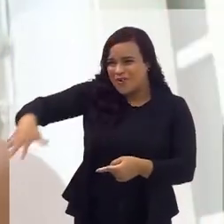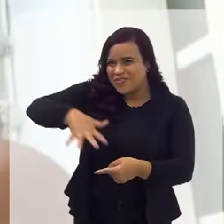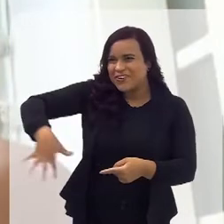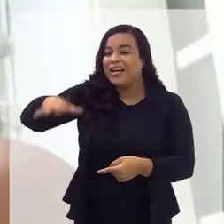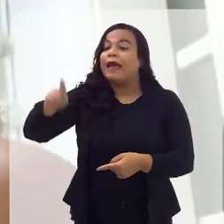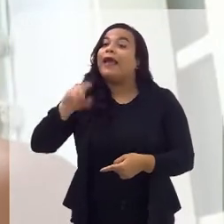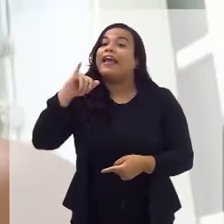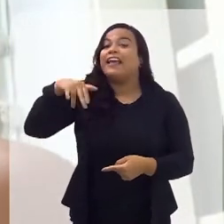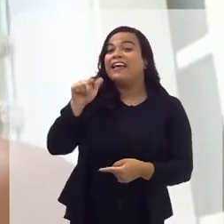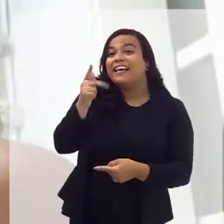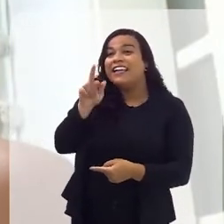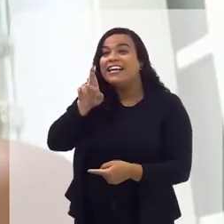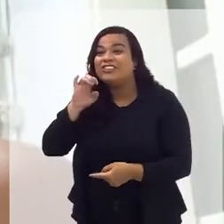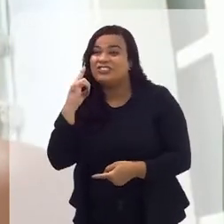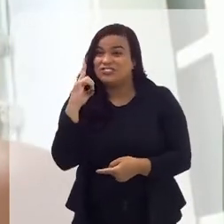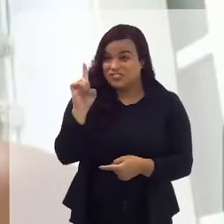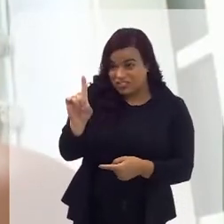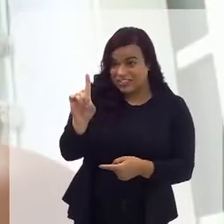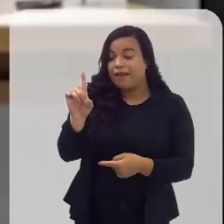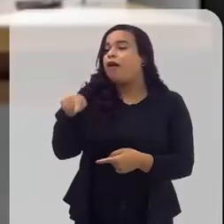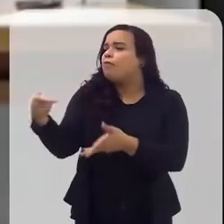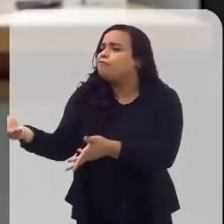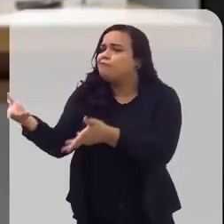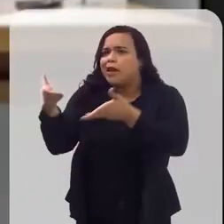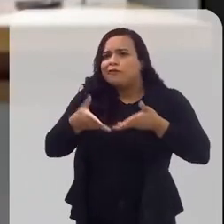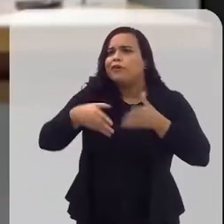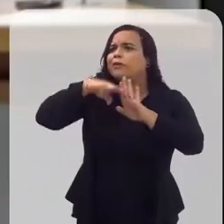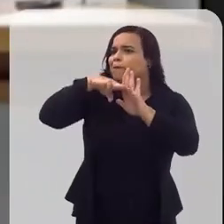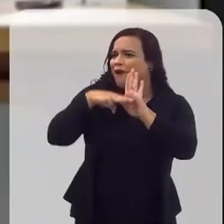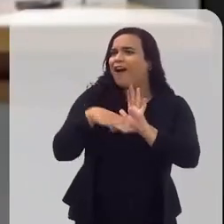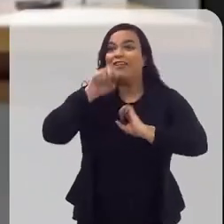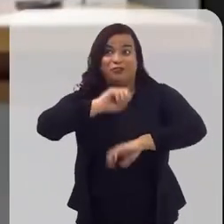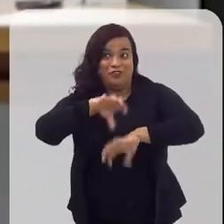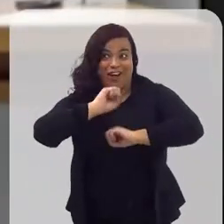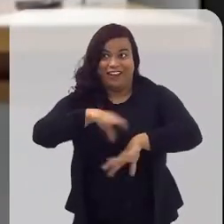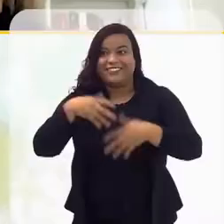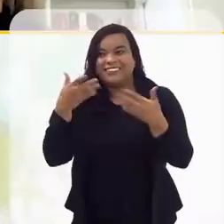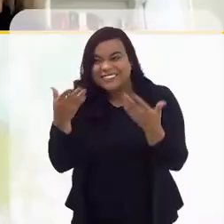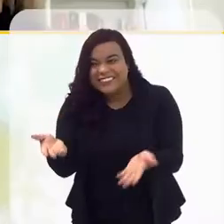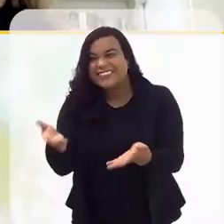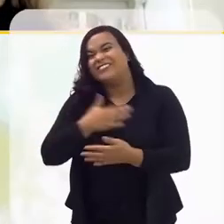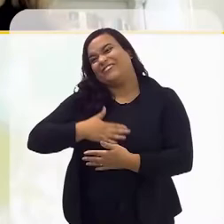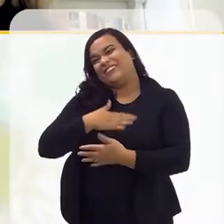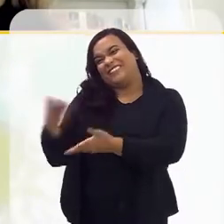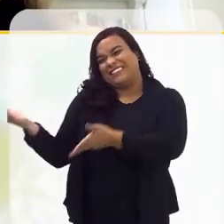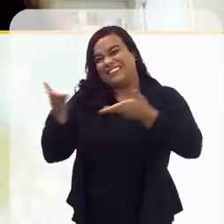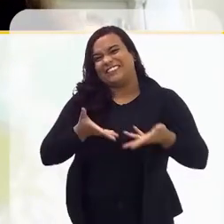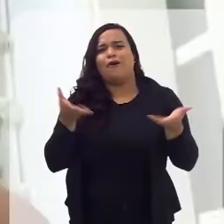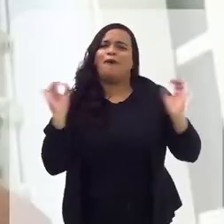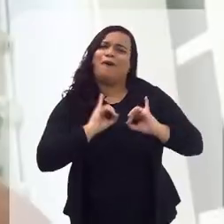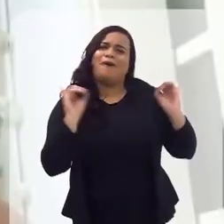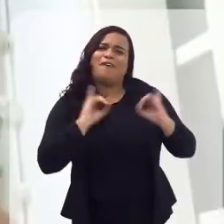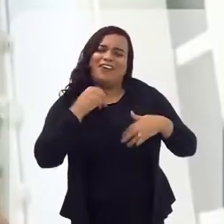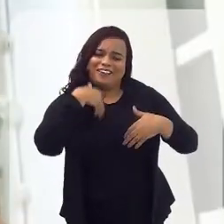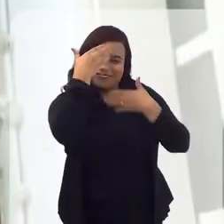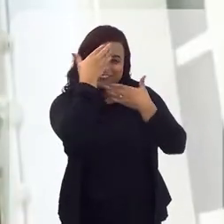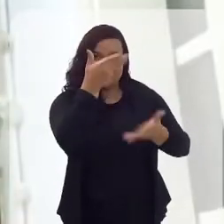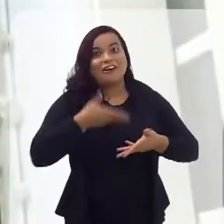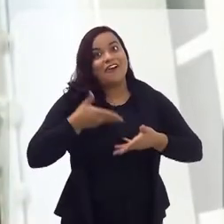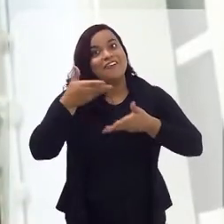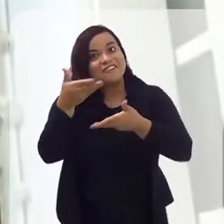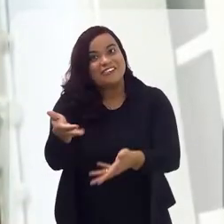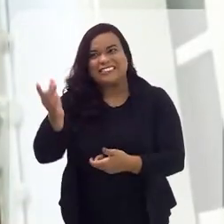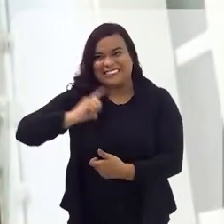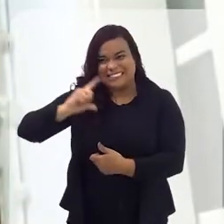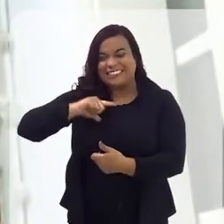Jerolimick. Ingrid, muito bem-vinda aqui ao programa Educação. Prazer receber você. Oi, Daniela. Eu que agradeço esse